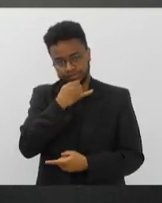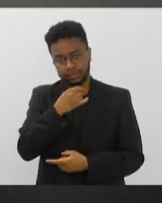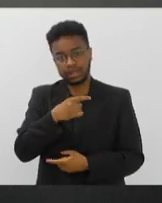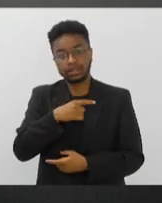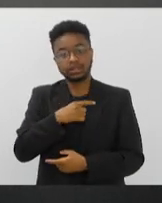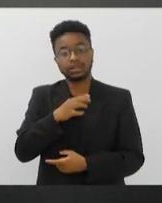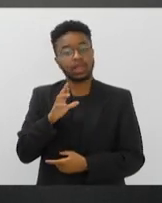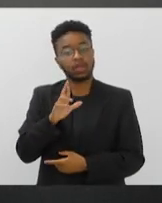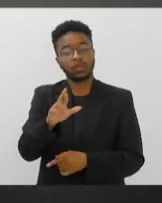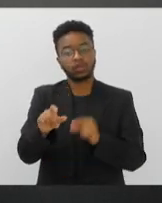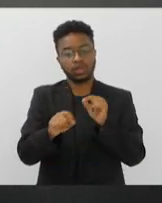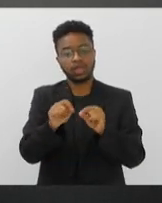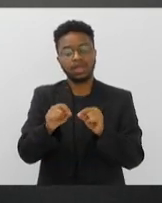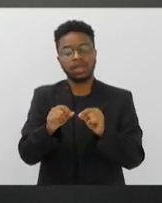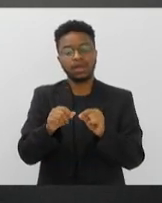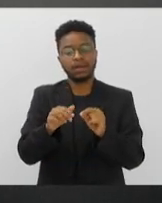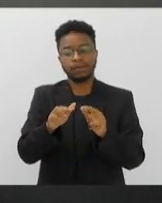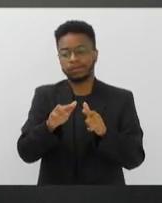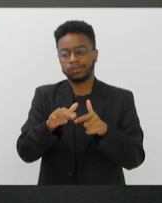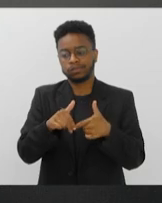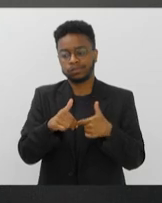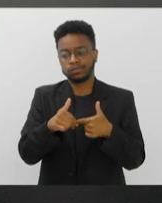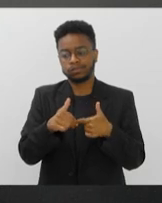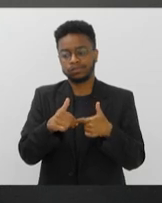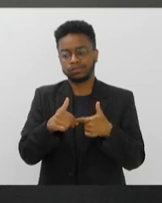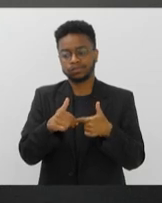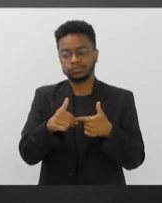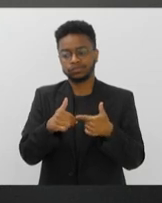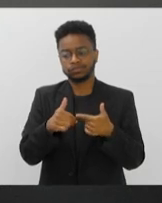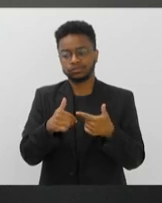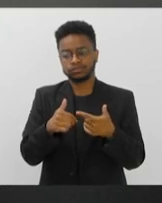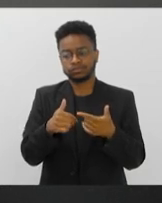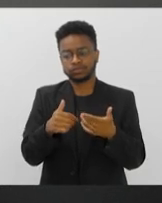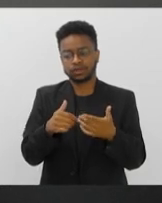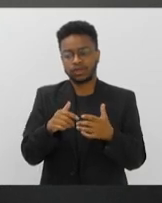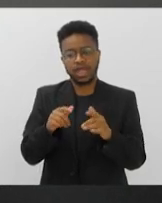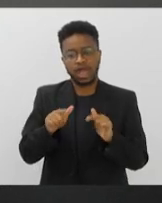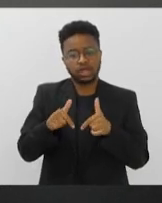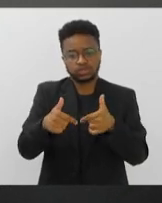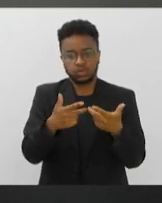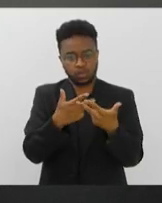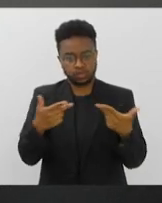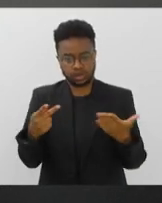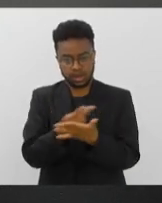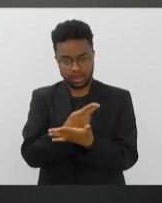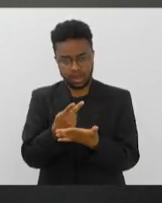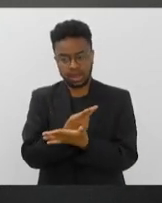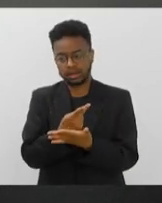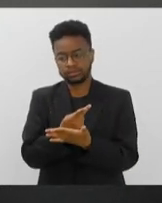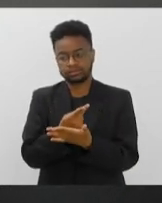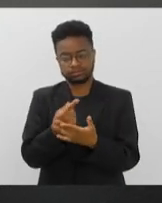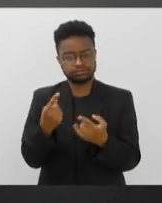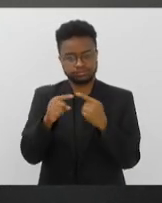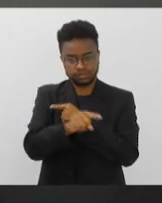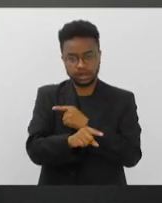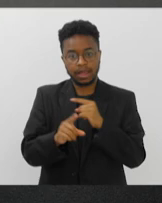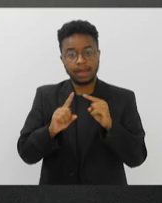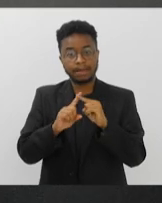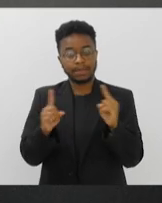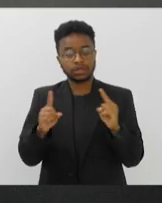por infração administrativa então o Conselho Tutelar está acompanhando já um caso vê que há uma dificuldade ali